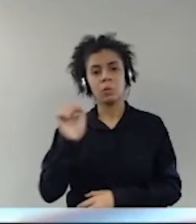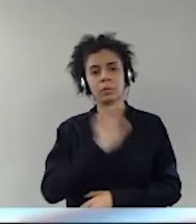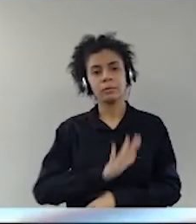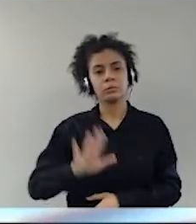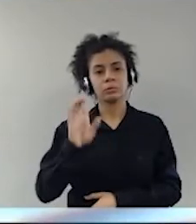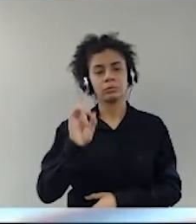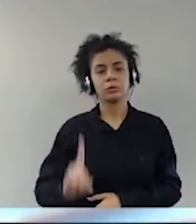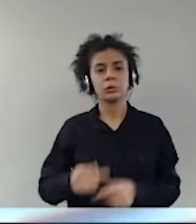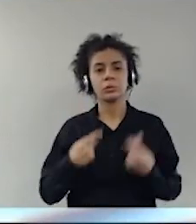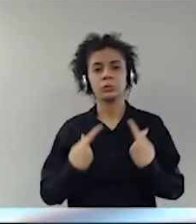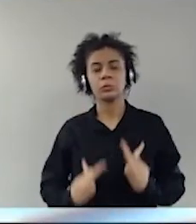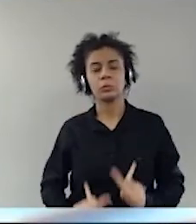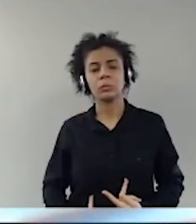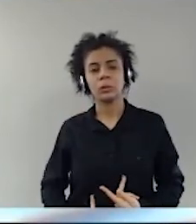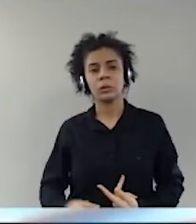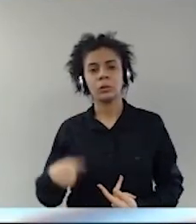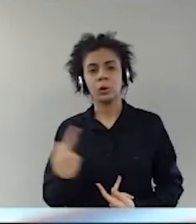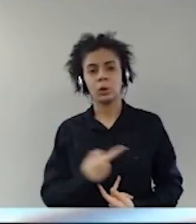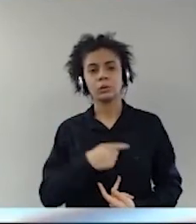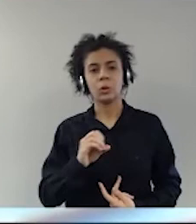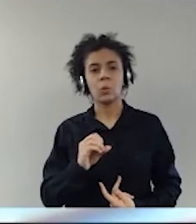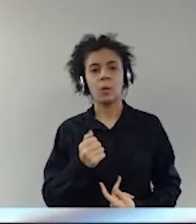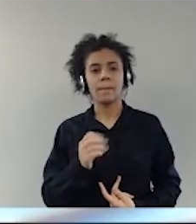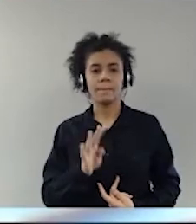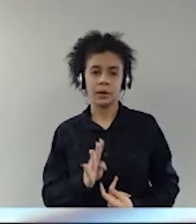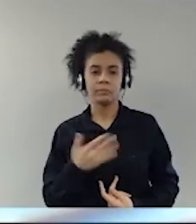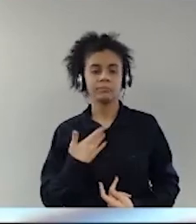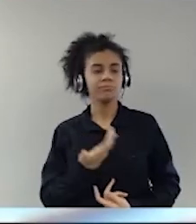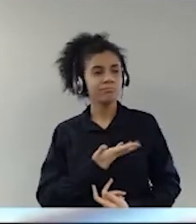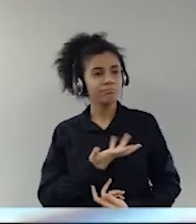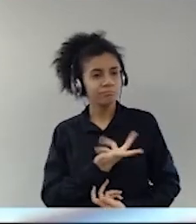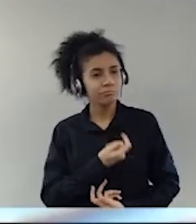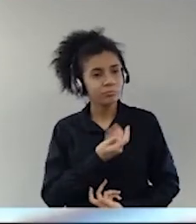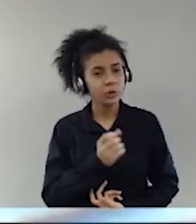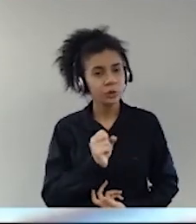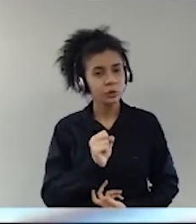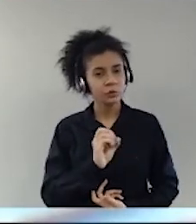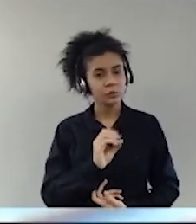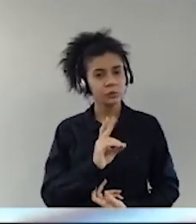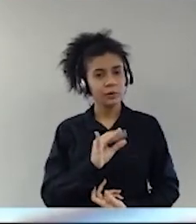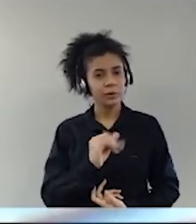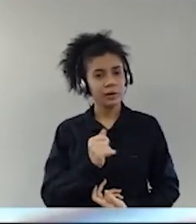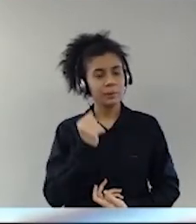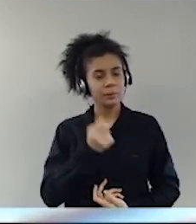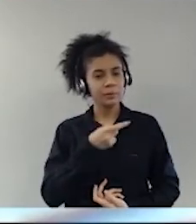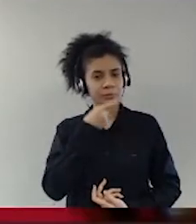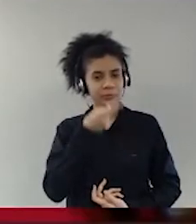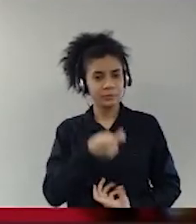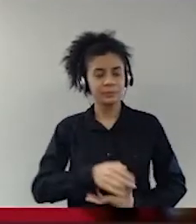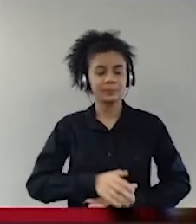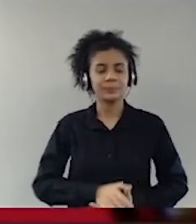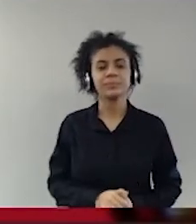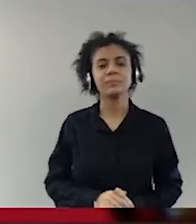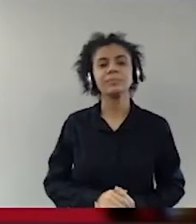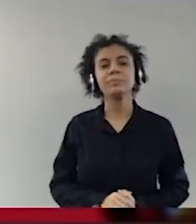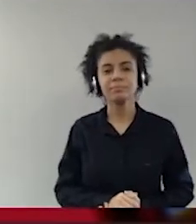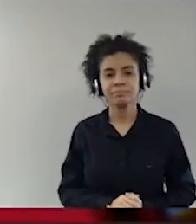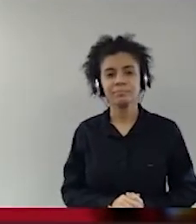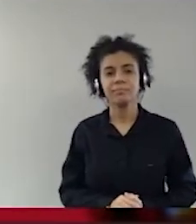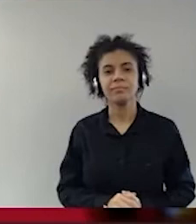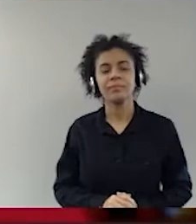da nossa OAB. Minha querida Soraya, com a palavra. Bom, boa tarde